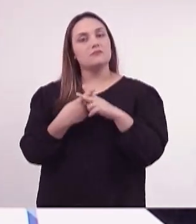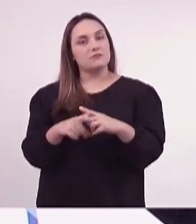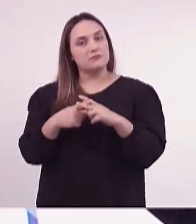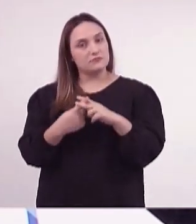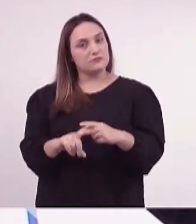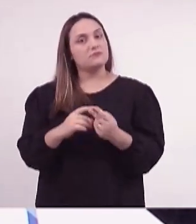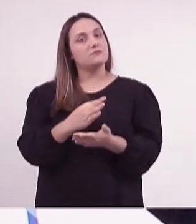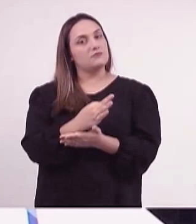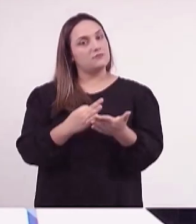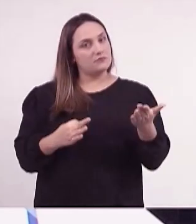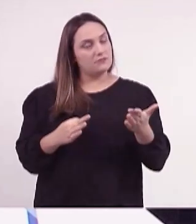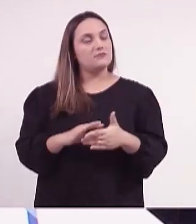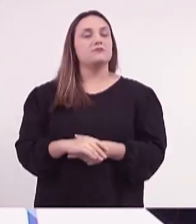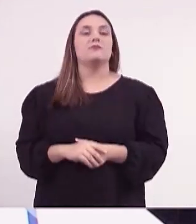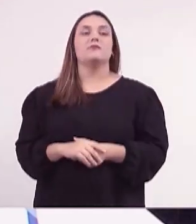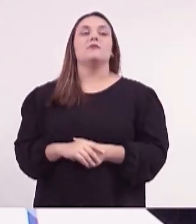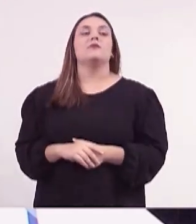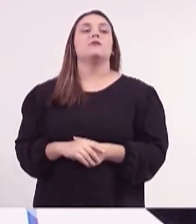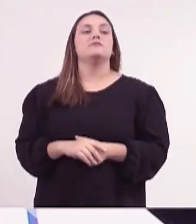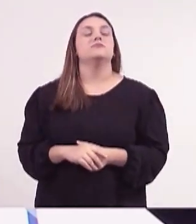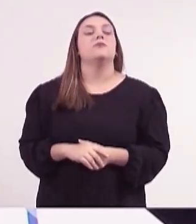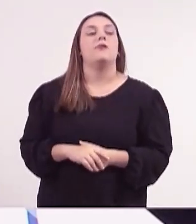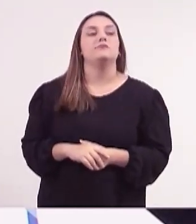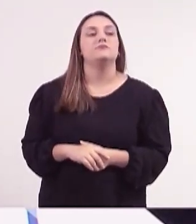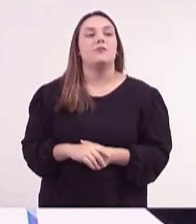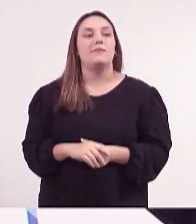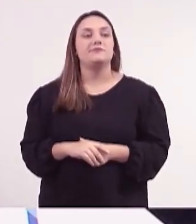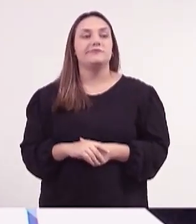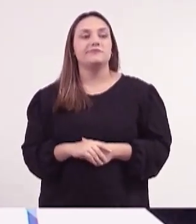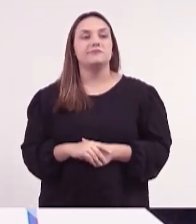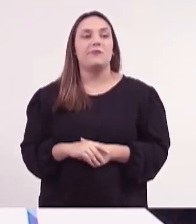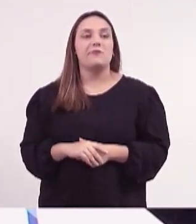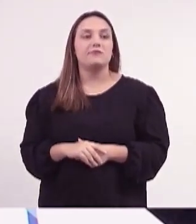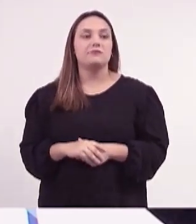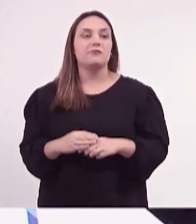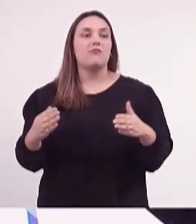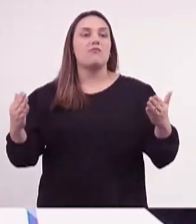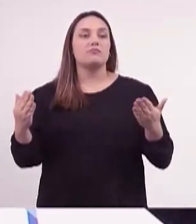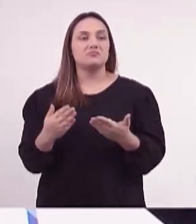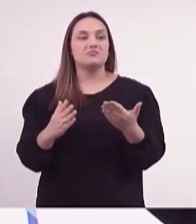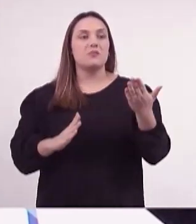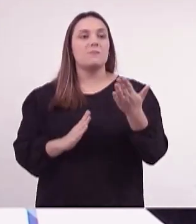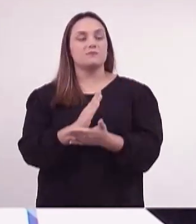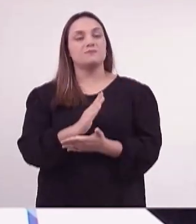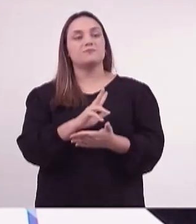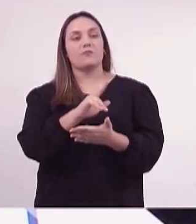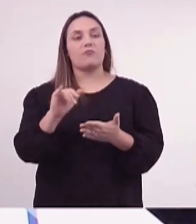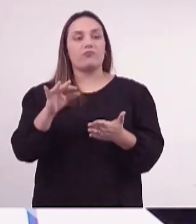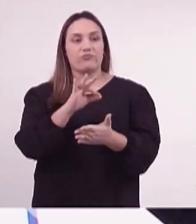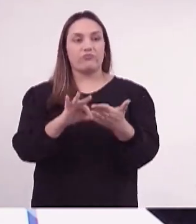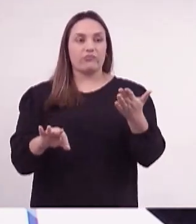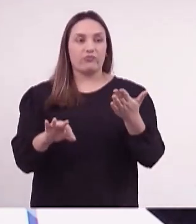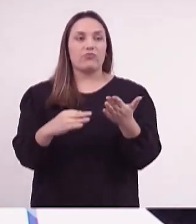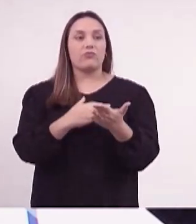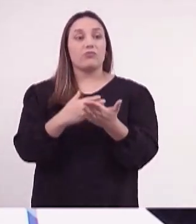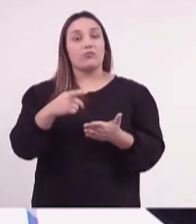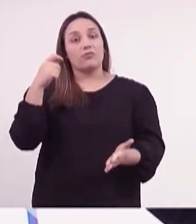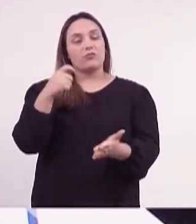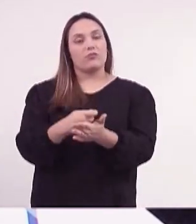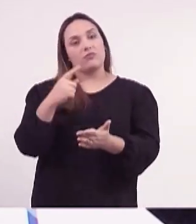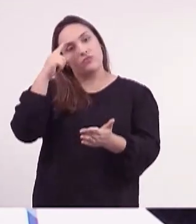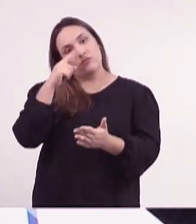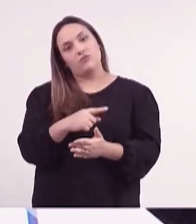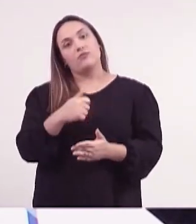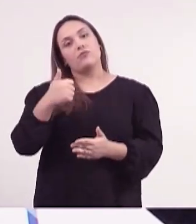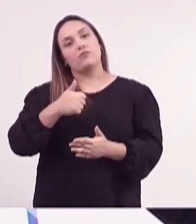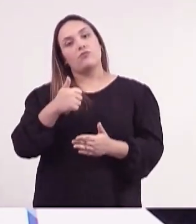uma alteração no projeto e o projeto, então, aprovado e sancionado, entra em vigor a